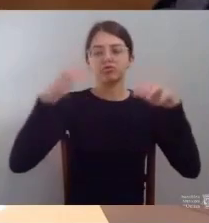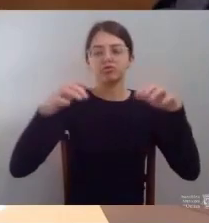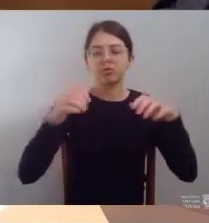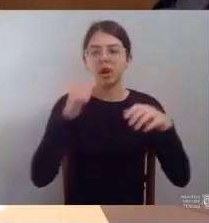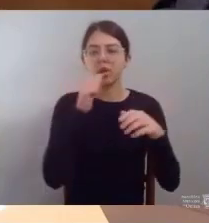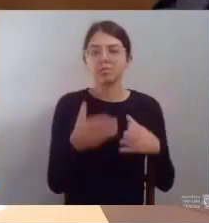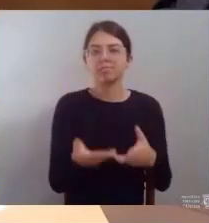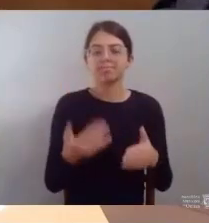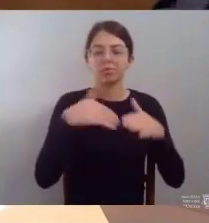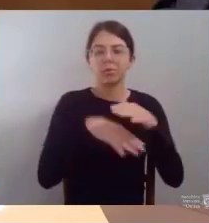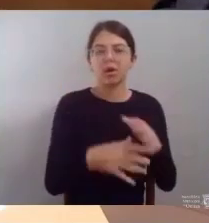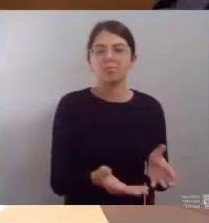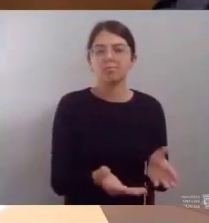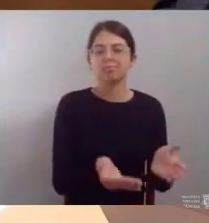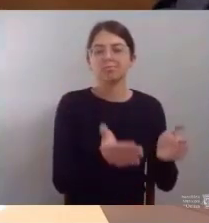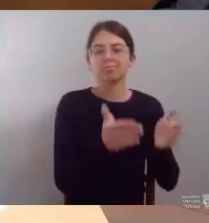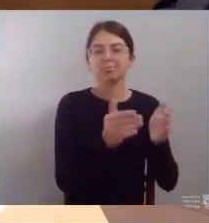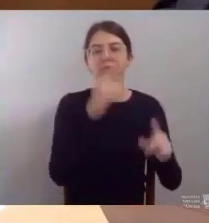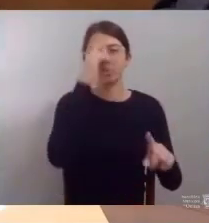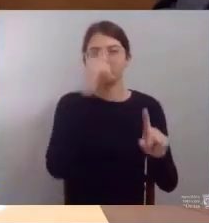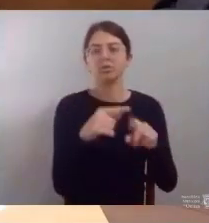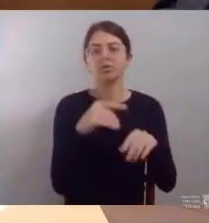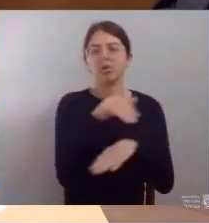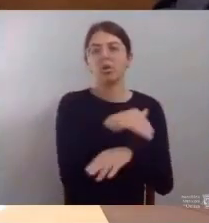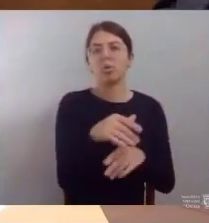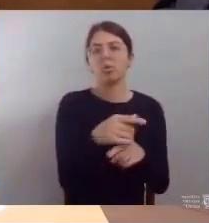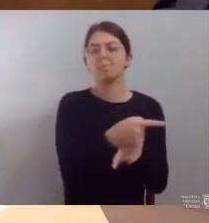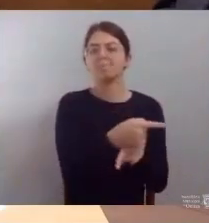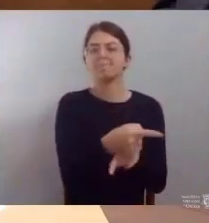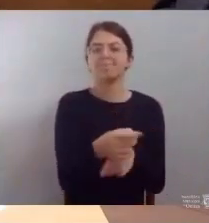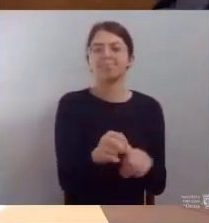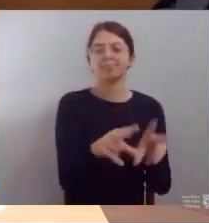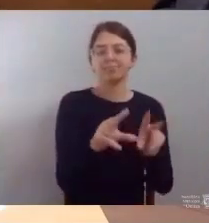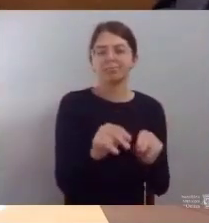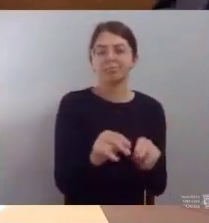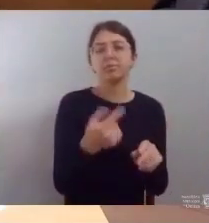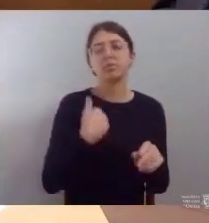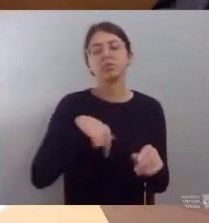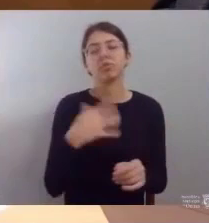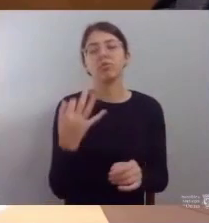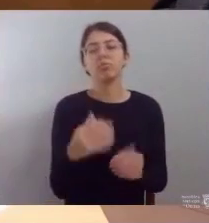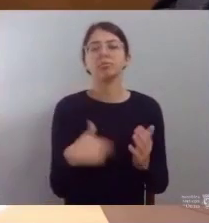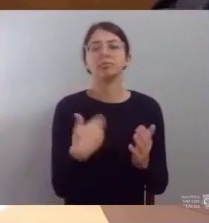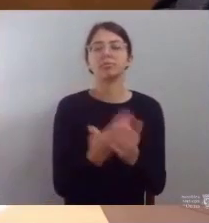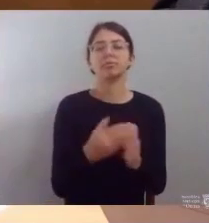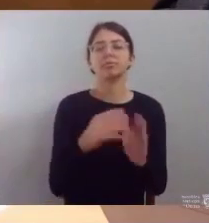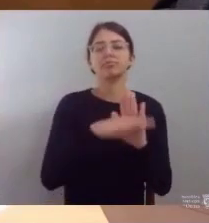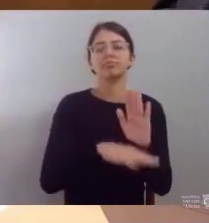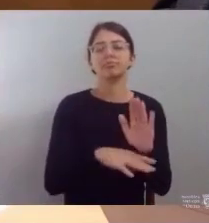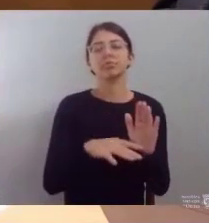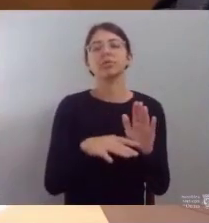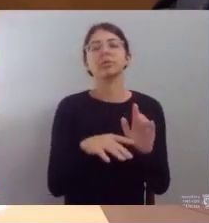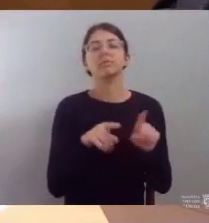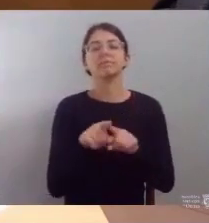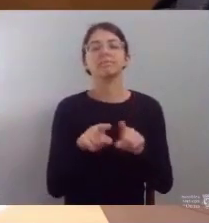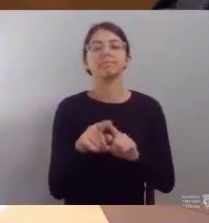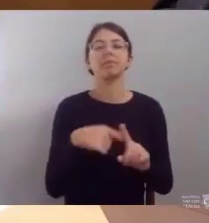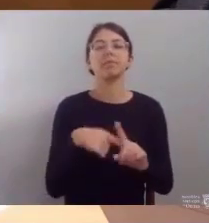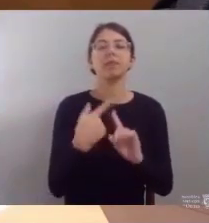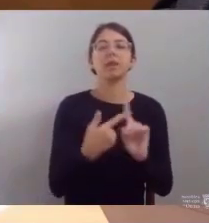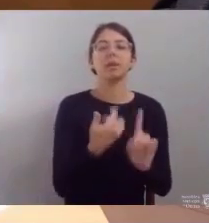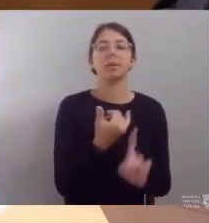na lavagem de ruas, como propusemos no programa eleitoral apresentado pelo Partido Socialista nas eleições